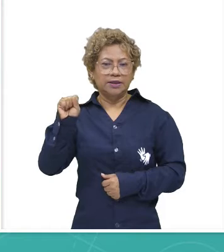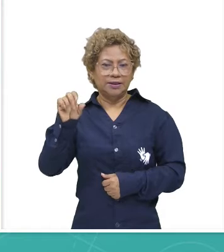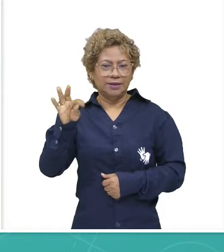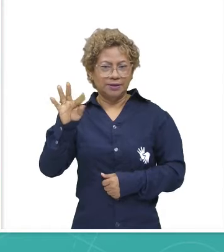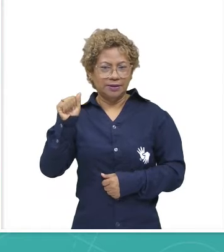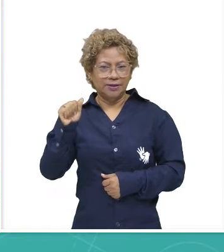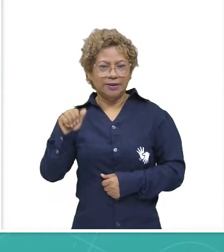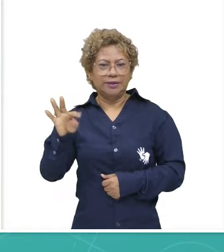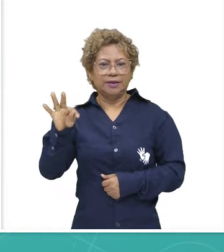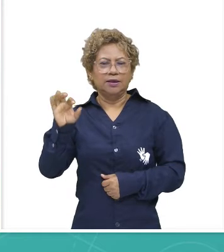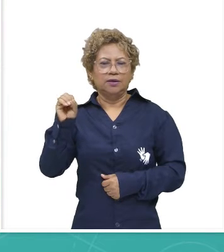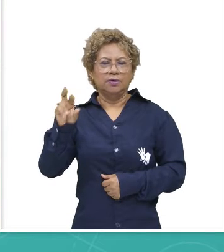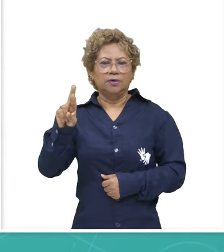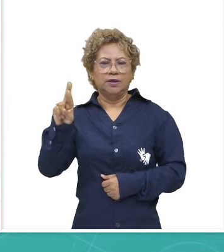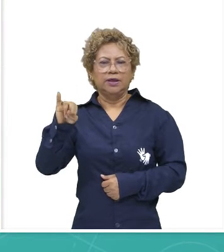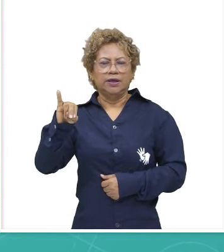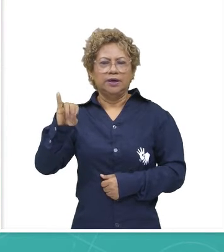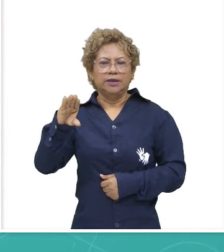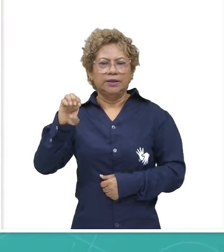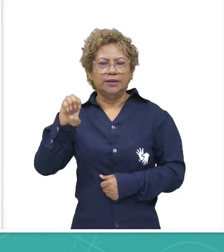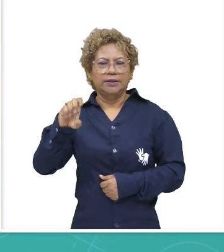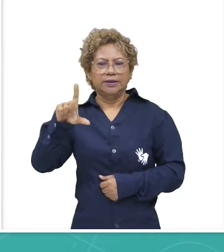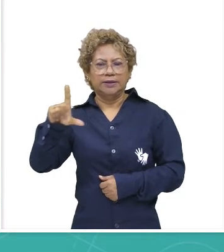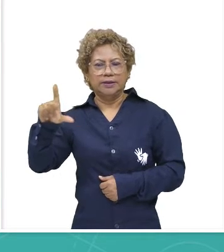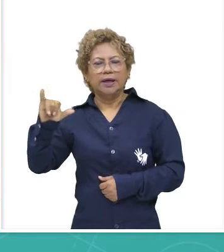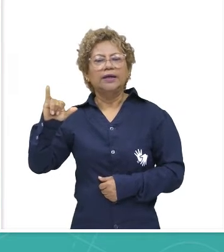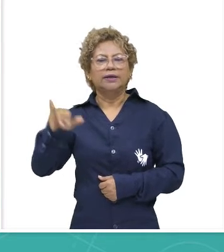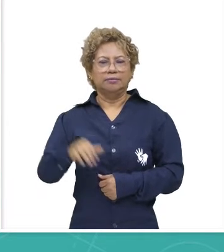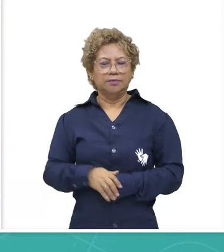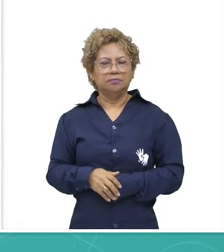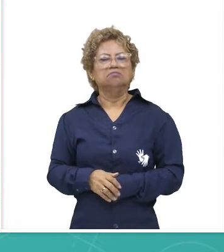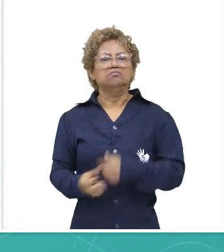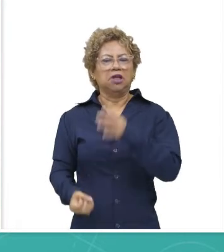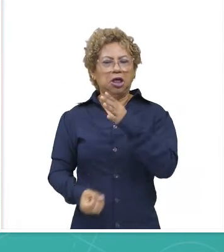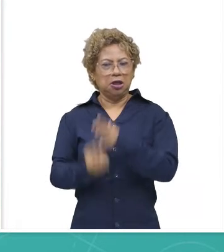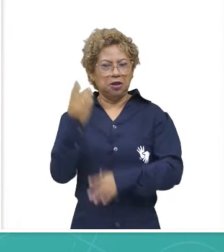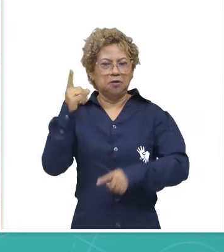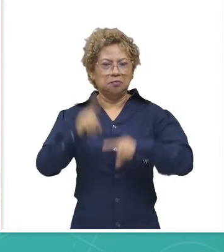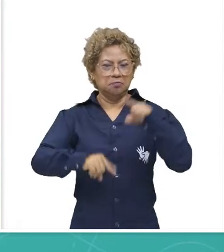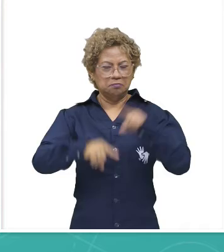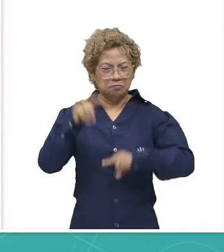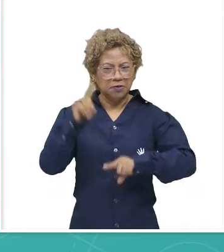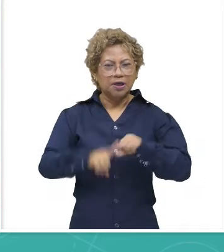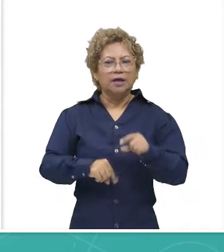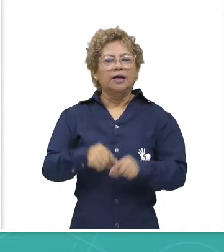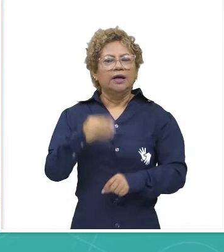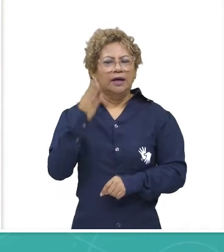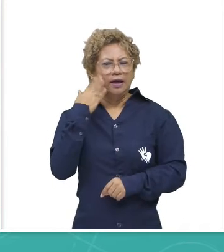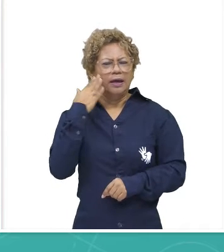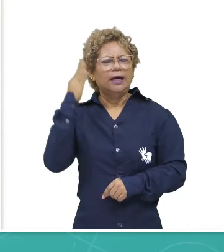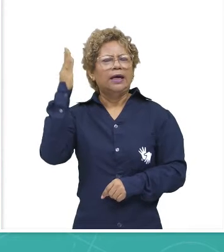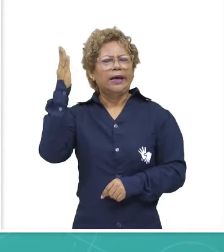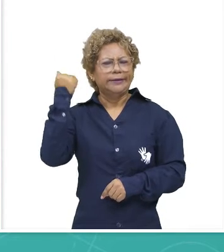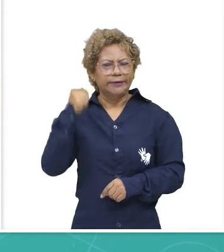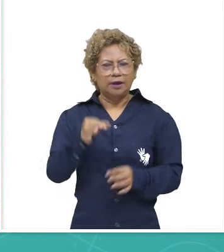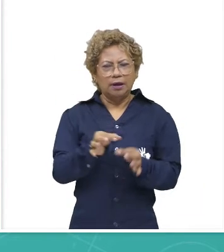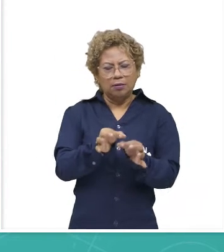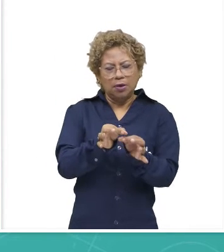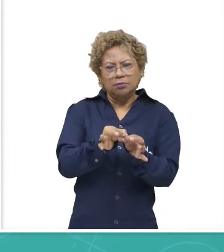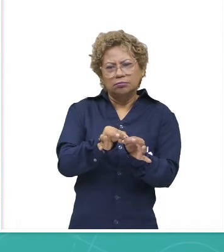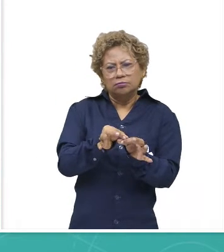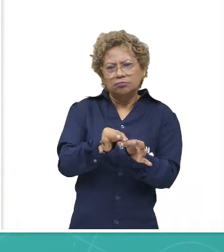conhece pelo nome de barômetro. Instrumento que indica a pressão atmosférica, a altitude